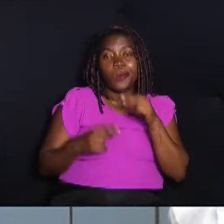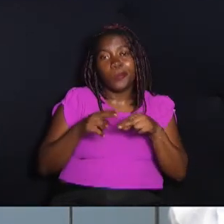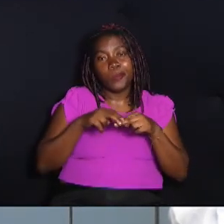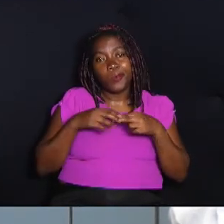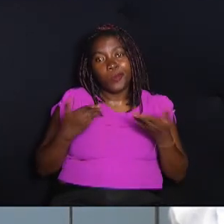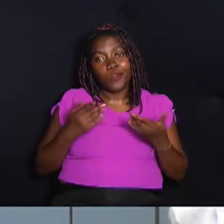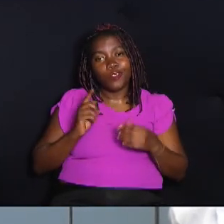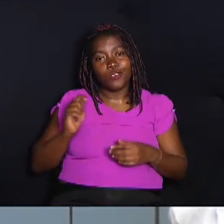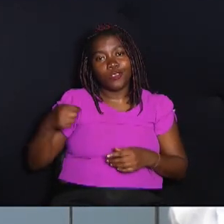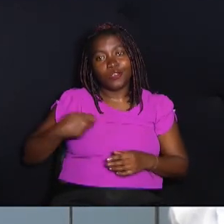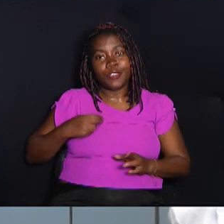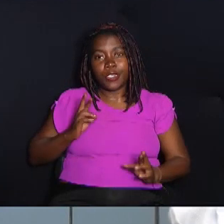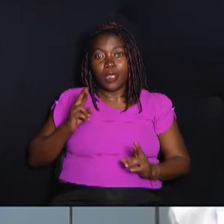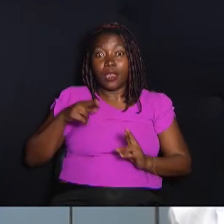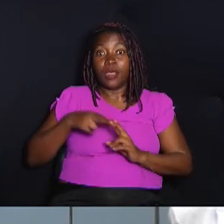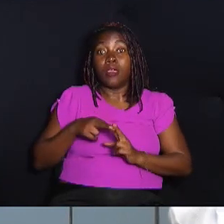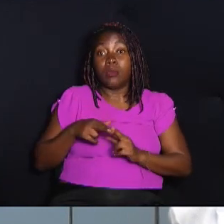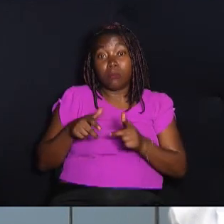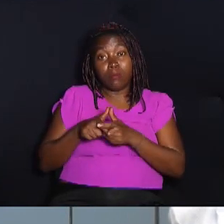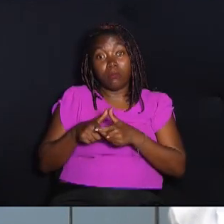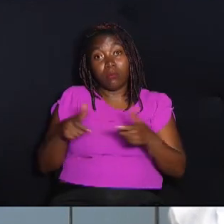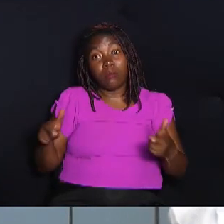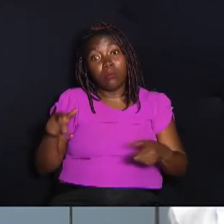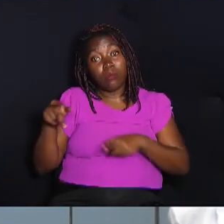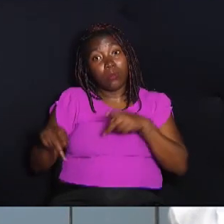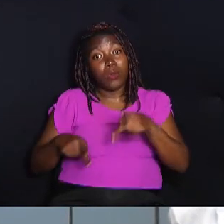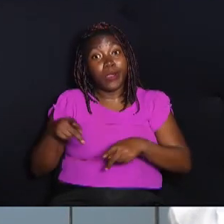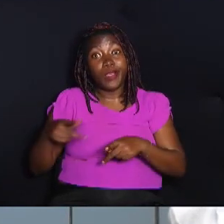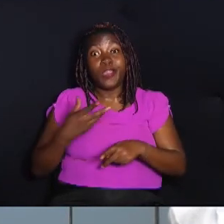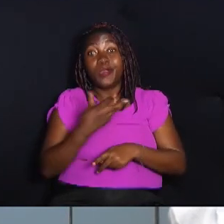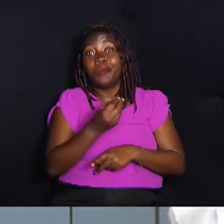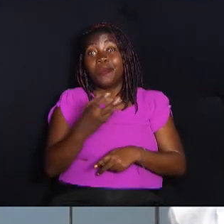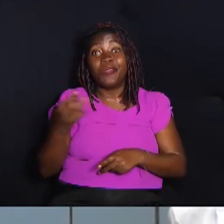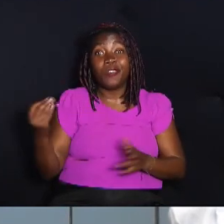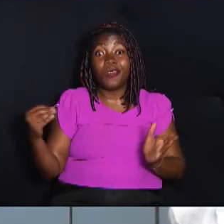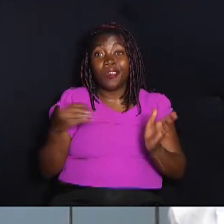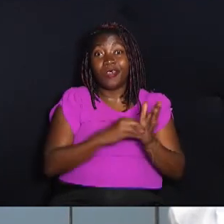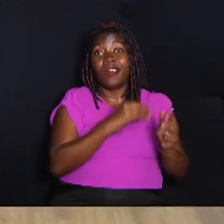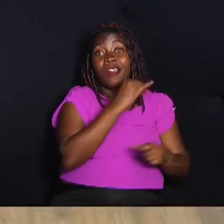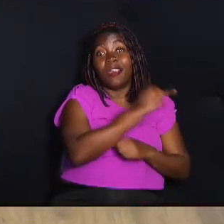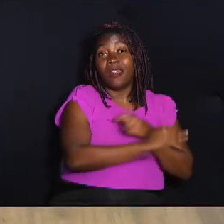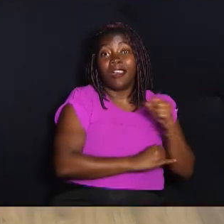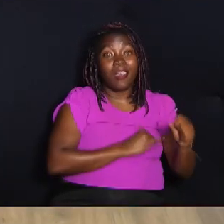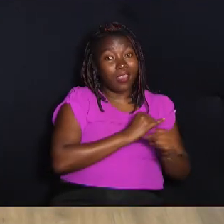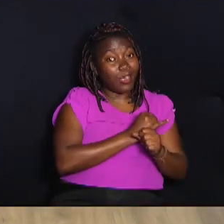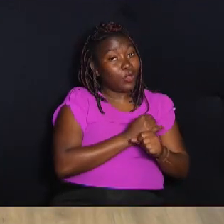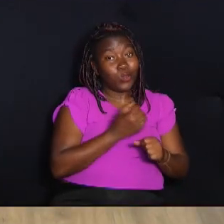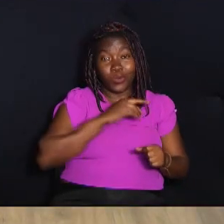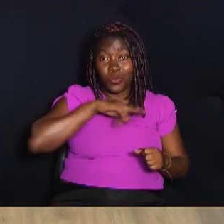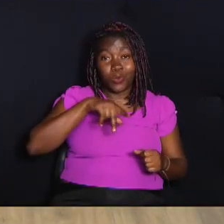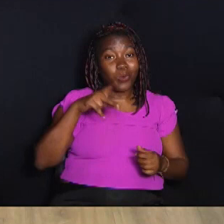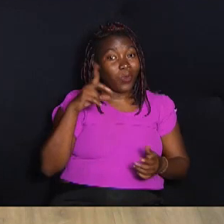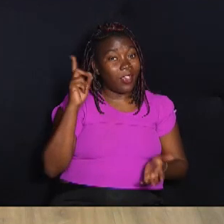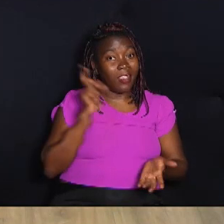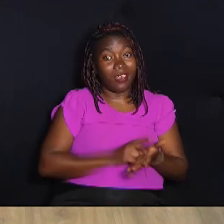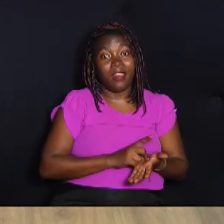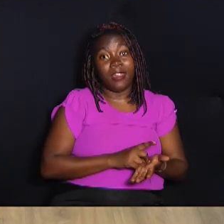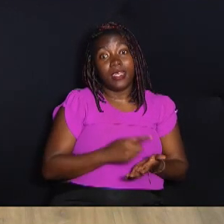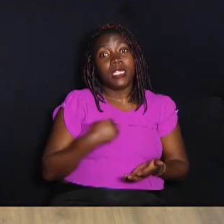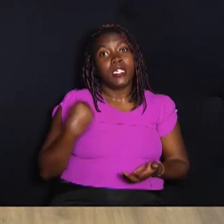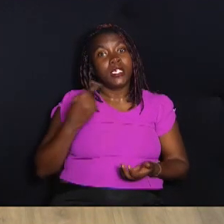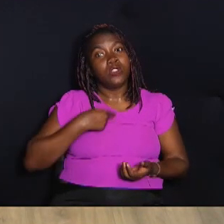boa parcela da população. E muitas vezes aquilo que é colocado na rede não é a realidade dos fatos. E cabe a